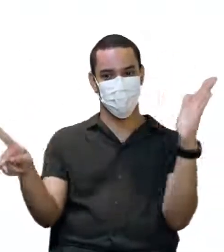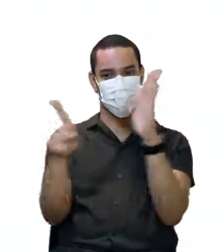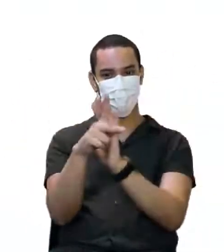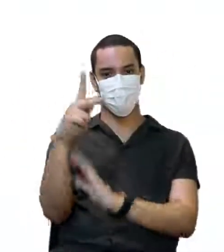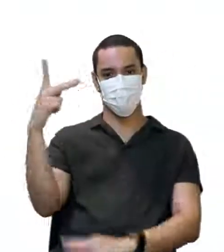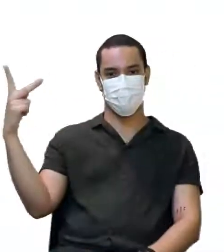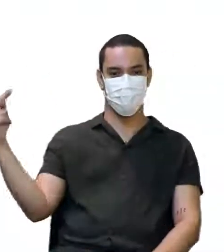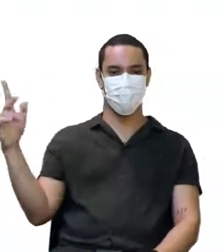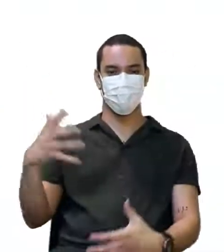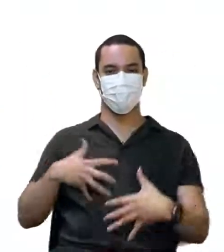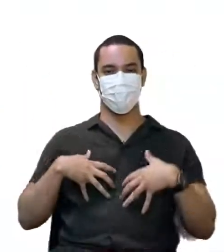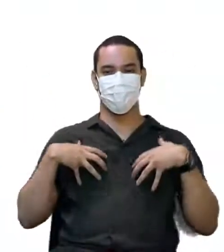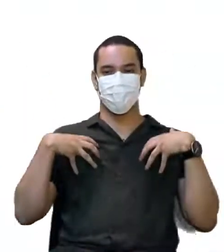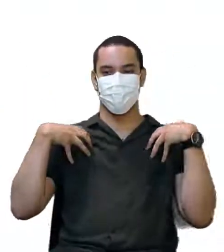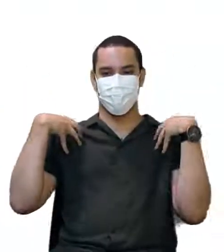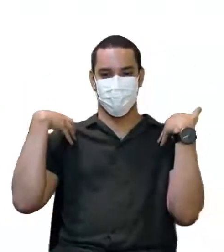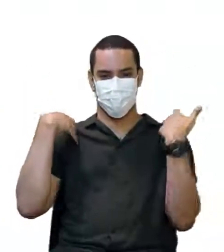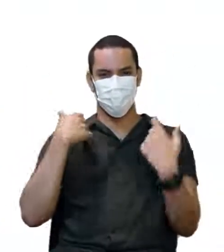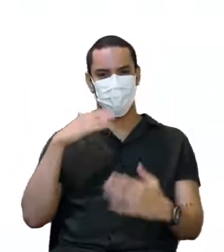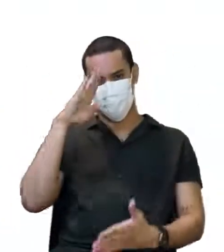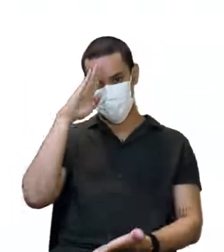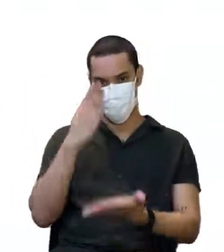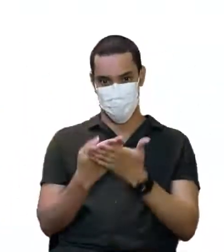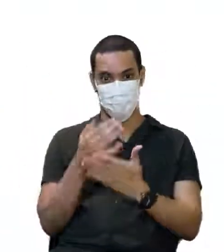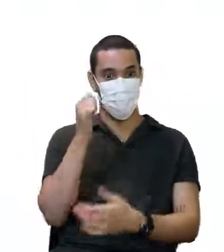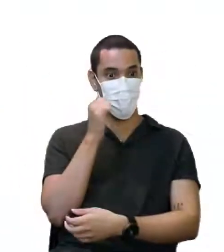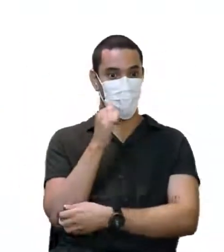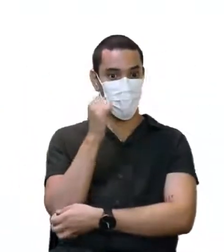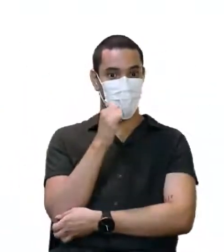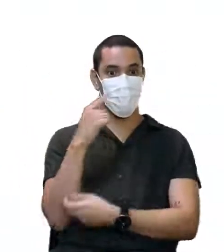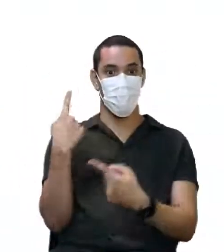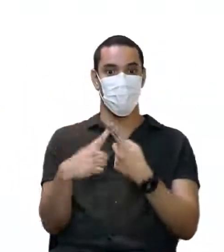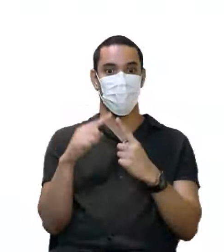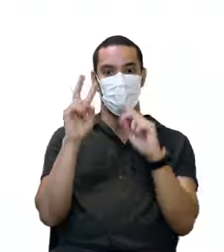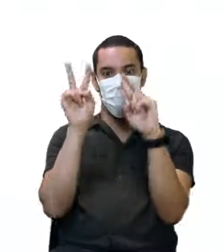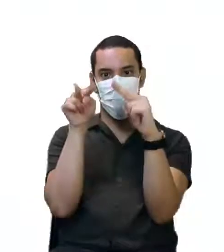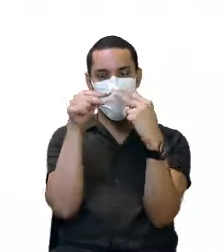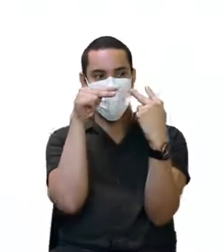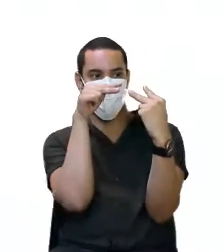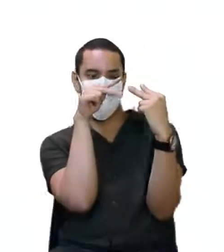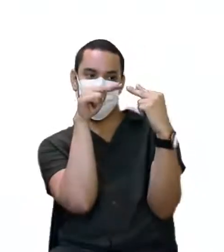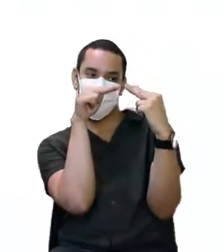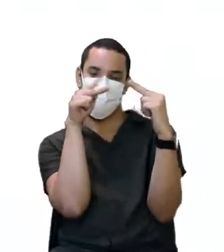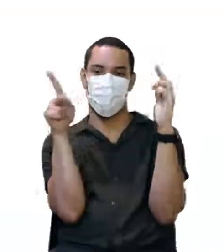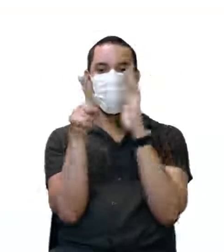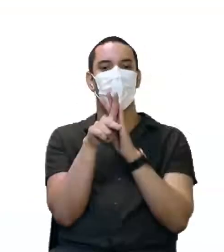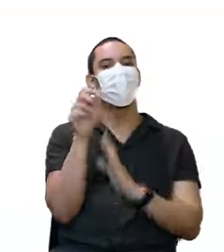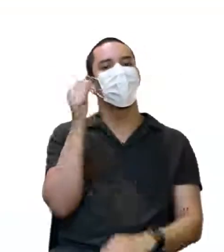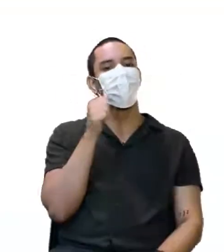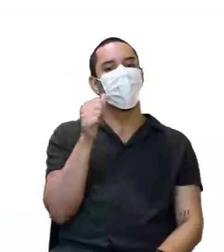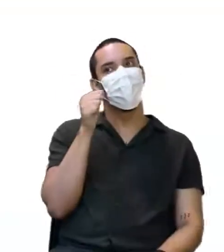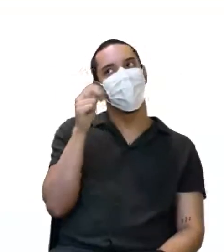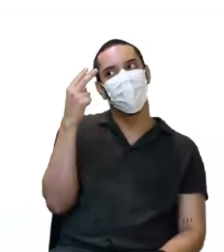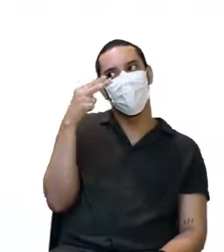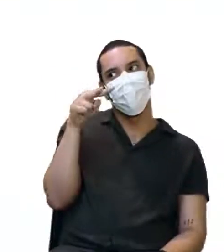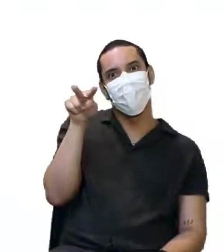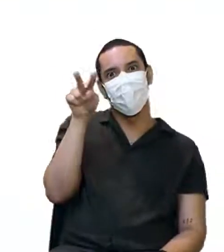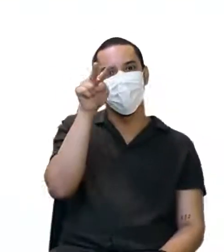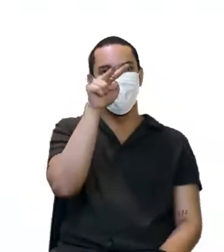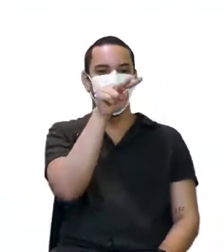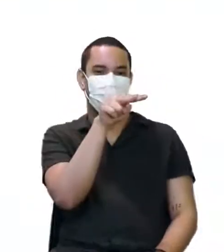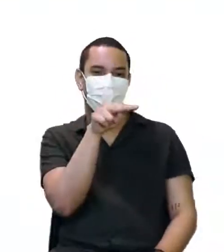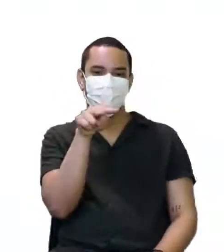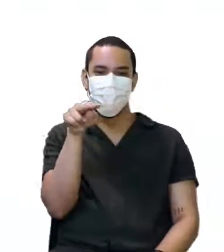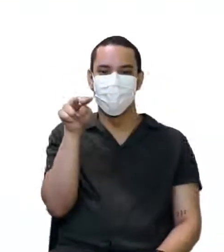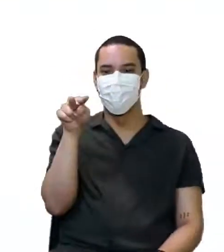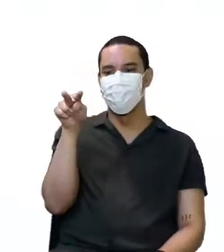feliz da vida. Eu acho que é uma fêmea, tá, gente? Porque esse olharzinho só a gente tem, né? Aquele olhar cativante, né, Vitor?